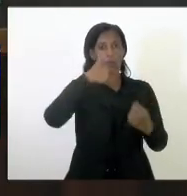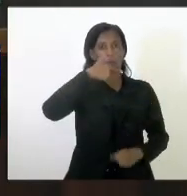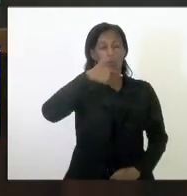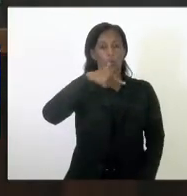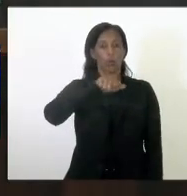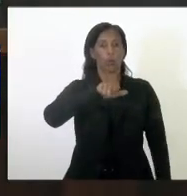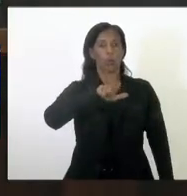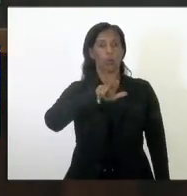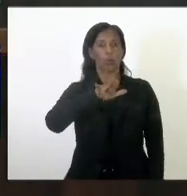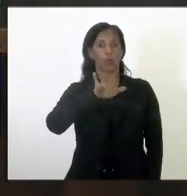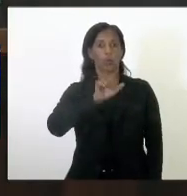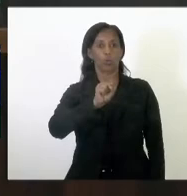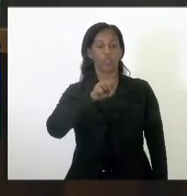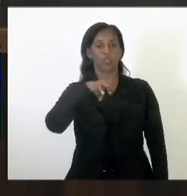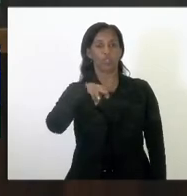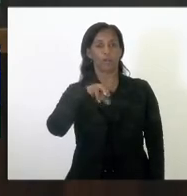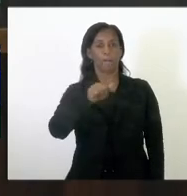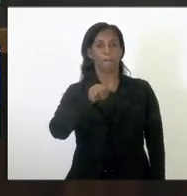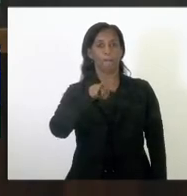Martins.